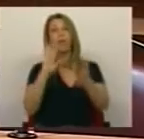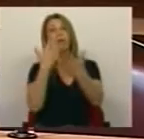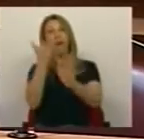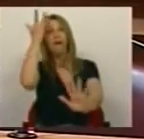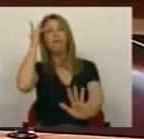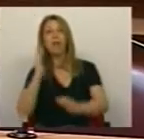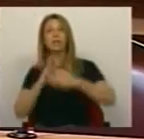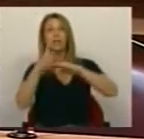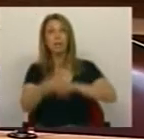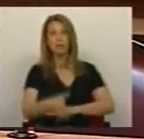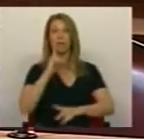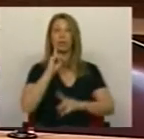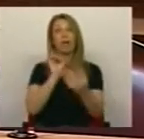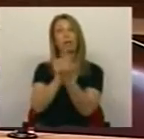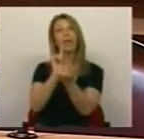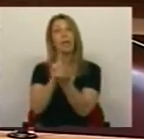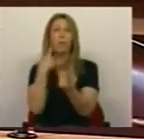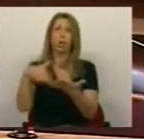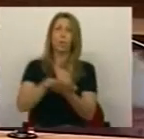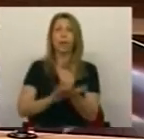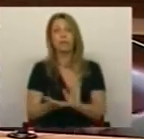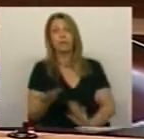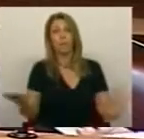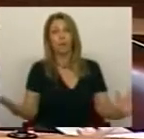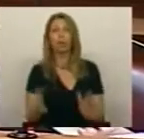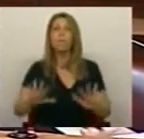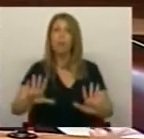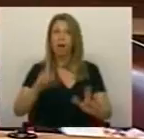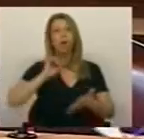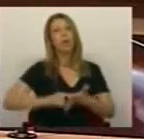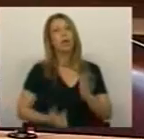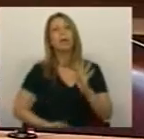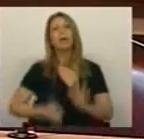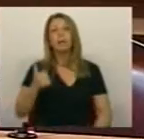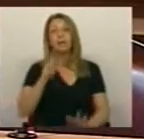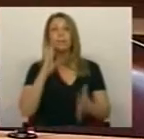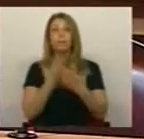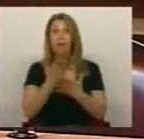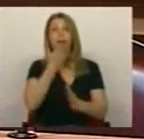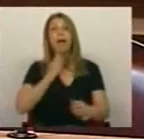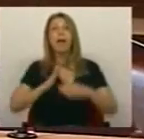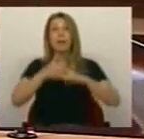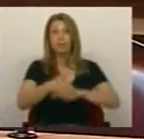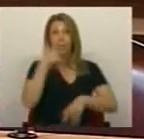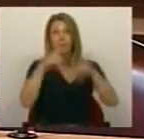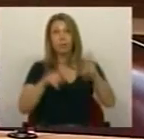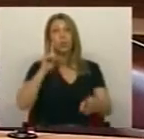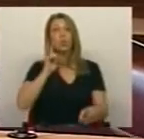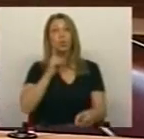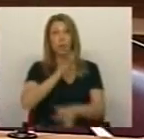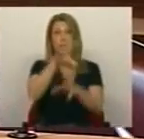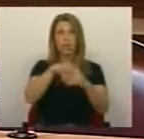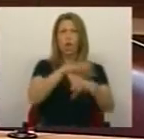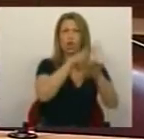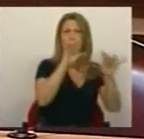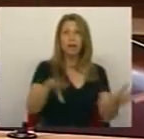mais elementar. No entanto, é indispensável aumentar a acessibilidade para pessoas surdas nos hospitais, centros de